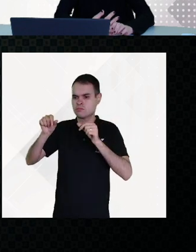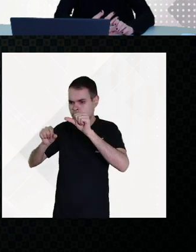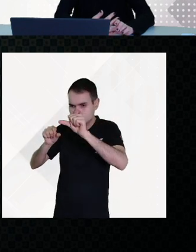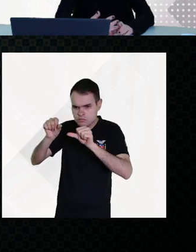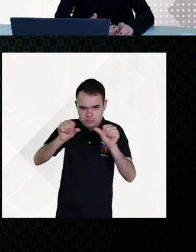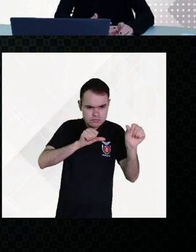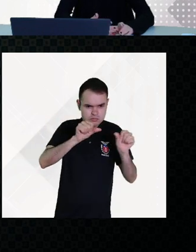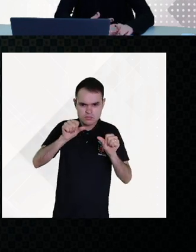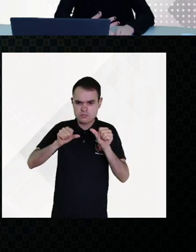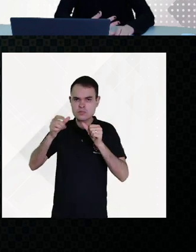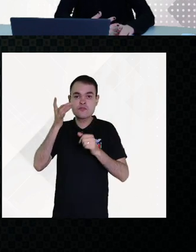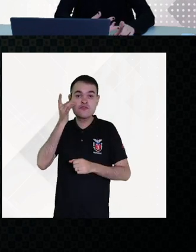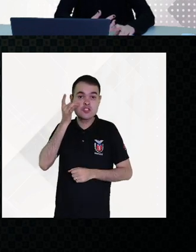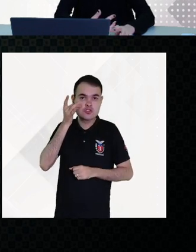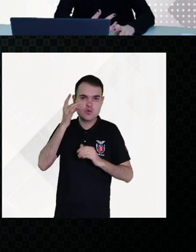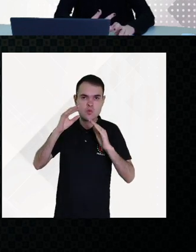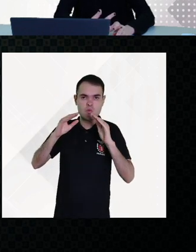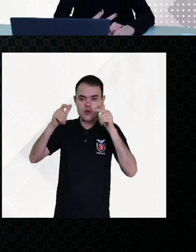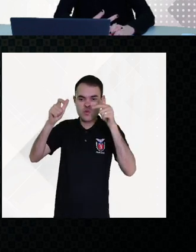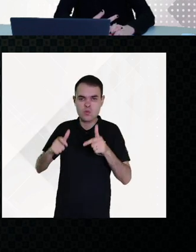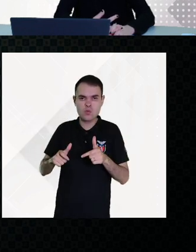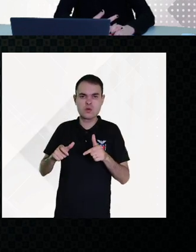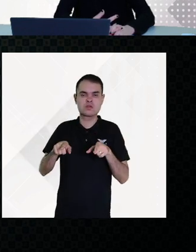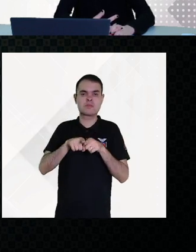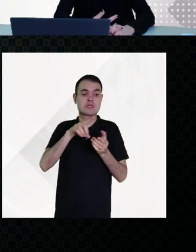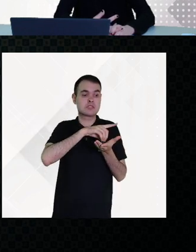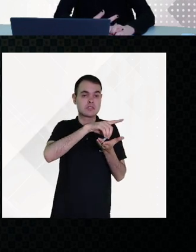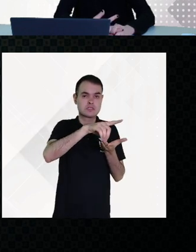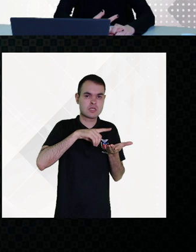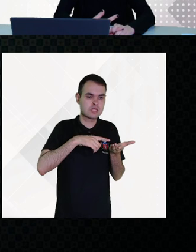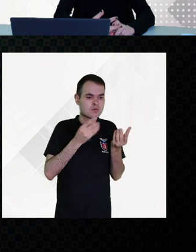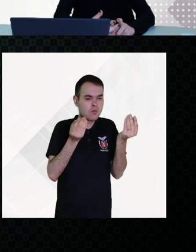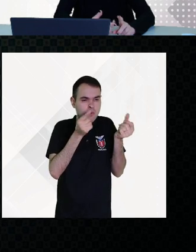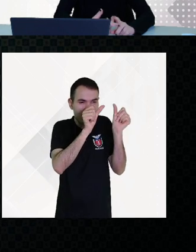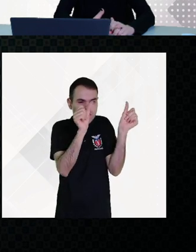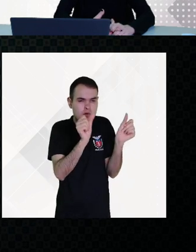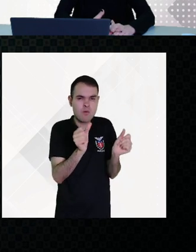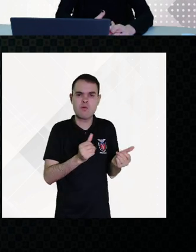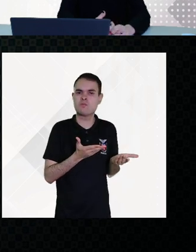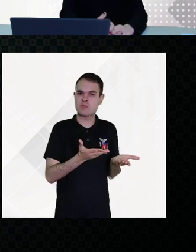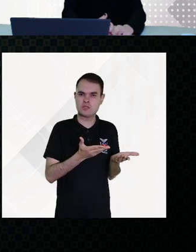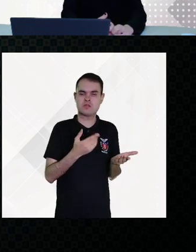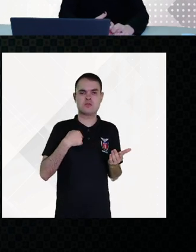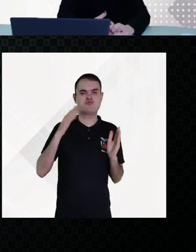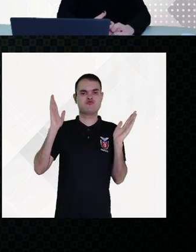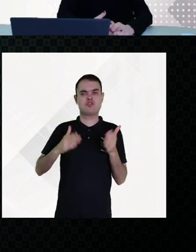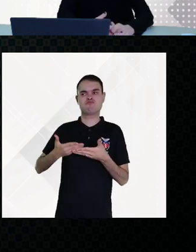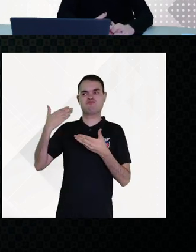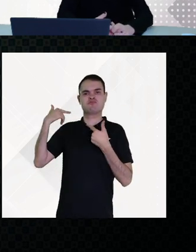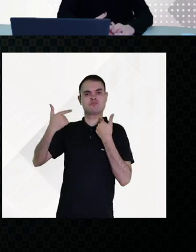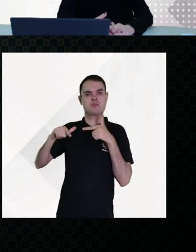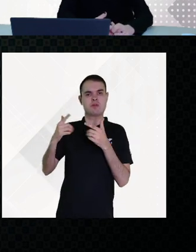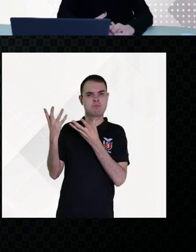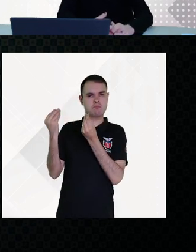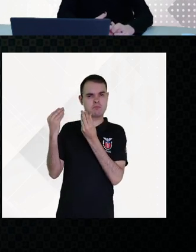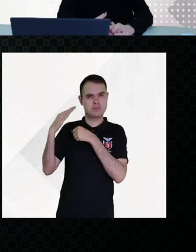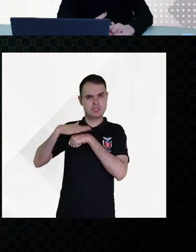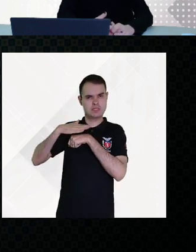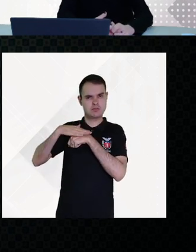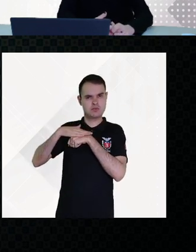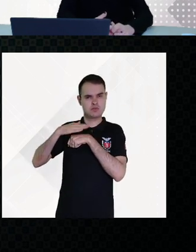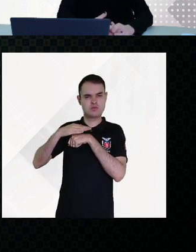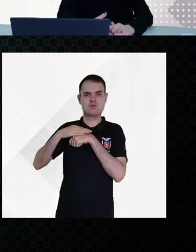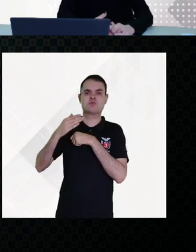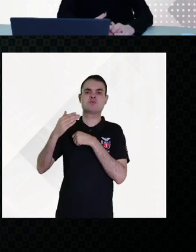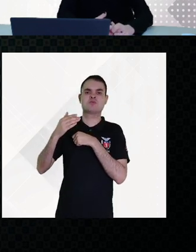ambiente físicos. O designer, a gente trabalha muito com o designer. Eu trabalhei muito tempo na escola Vivian